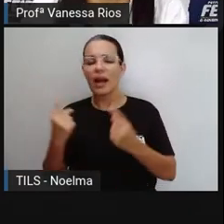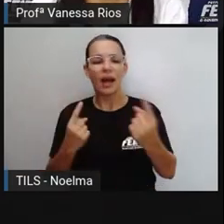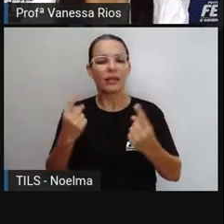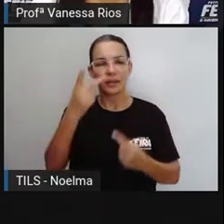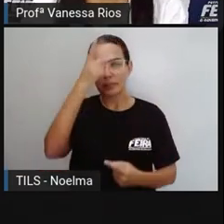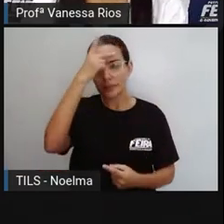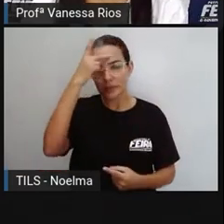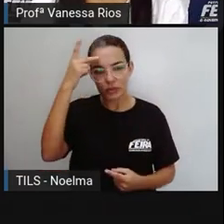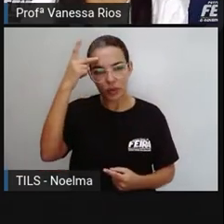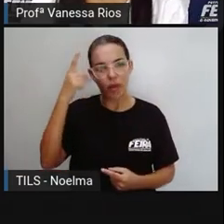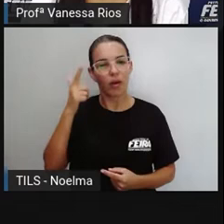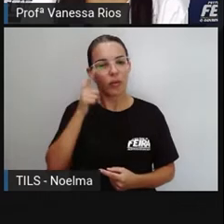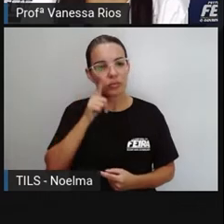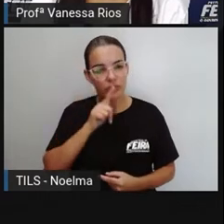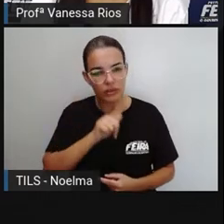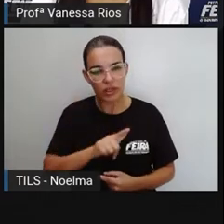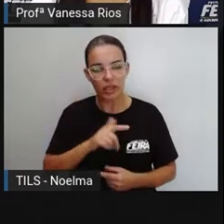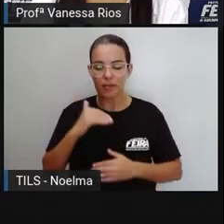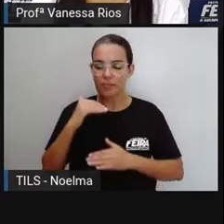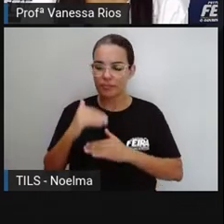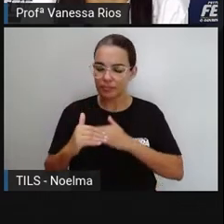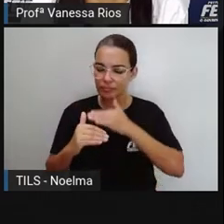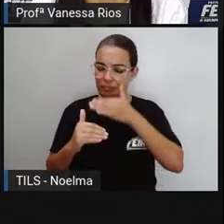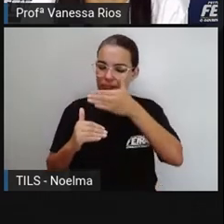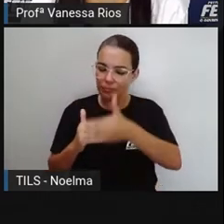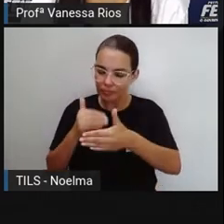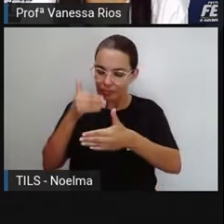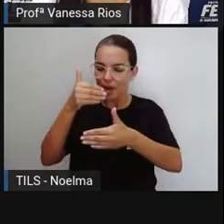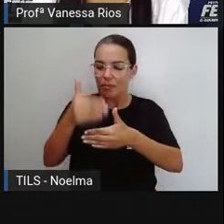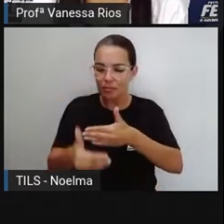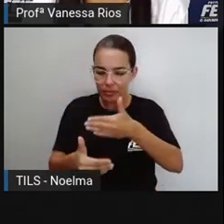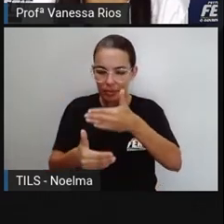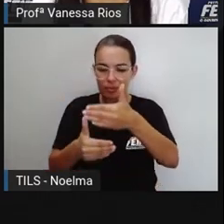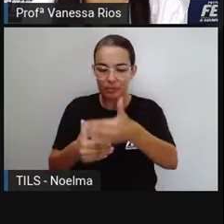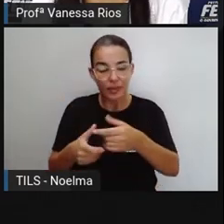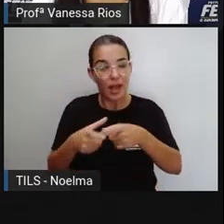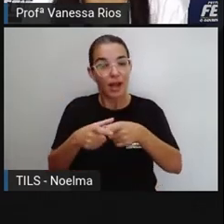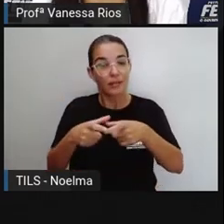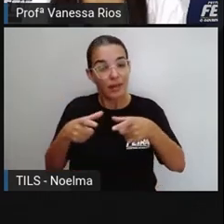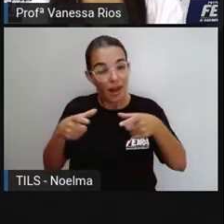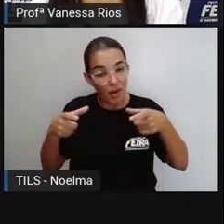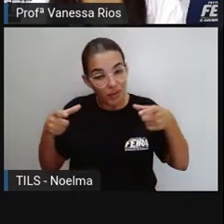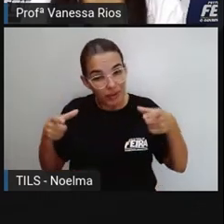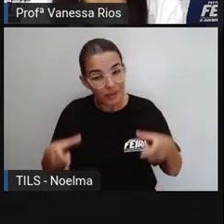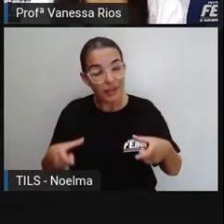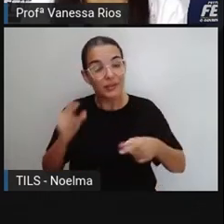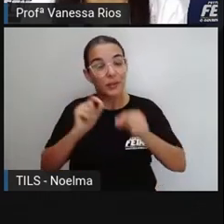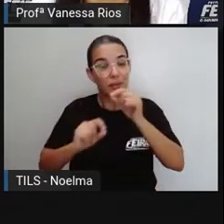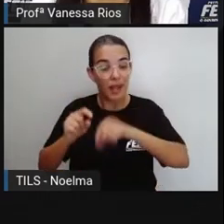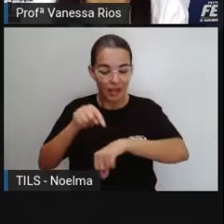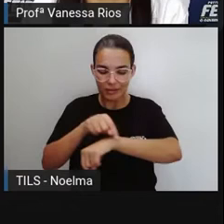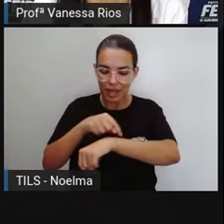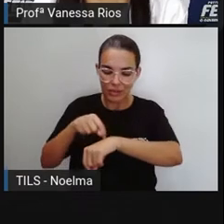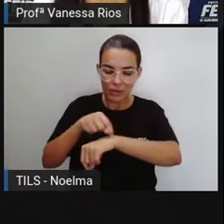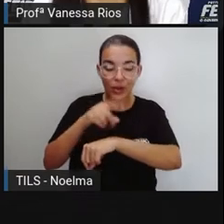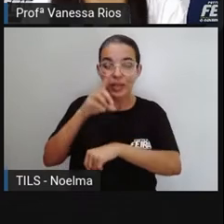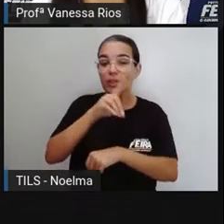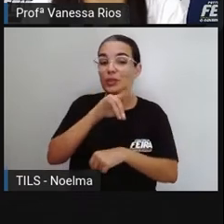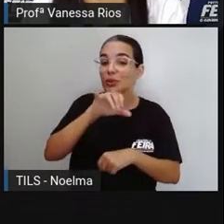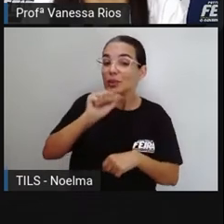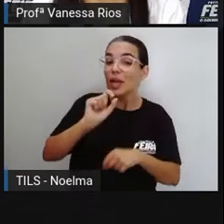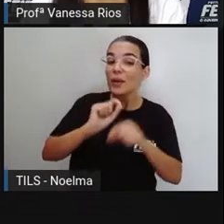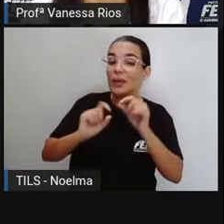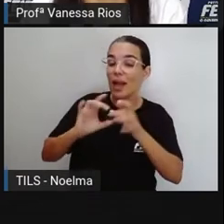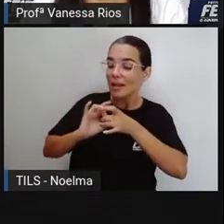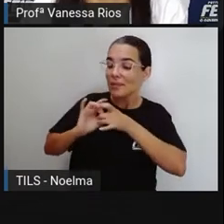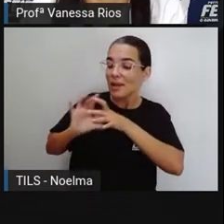pessoa consiga ir gradativamente, né, ir aumentando aí aos pouquinhos as horas do dia que